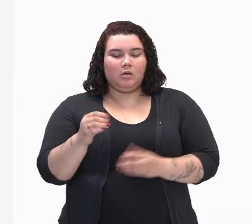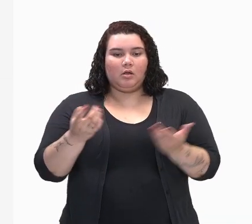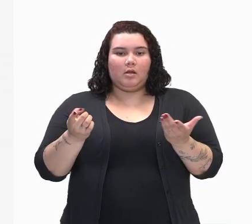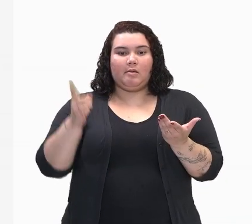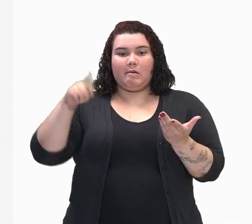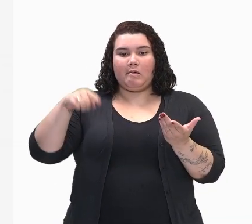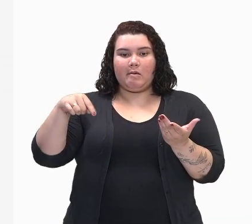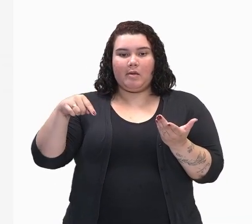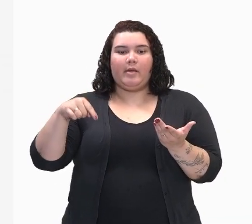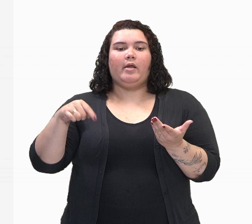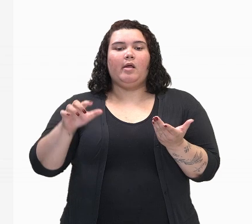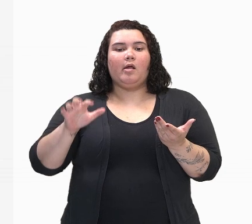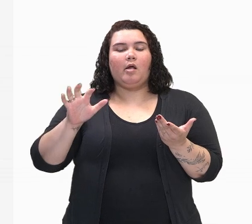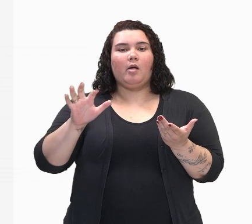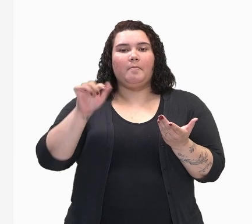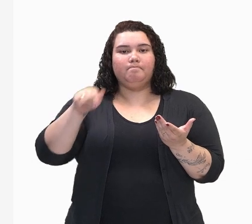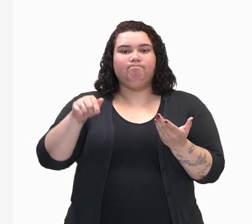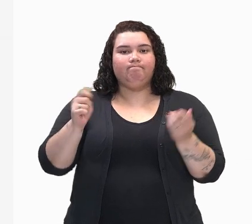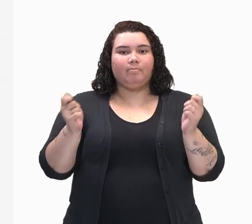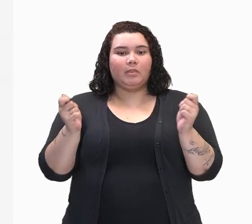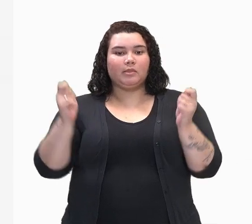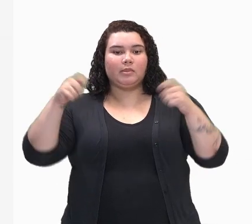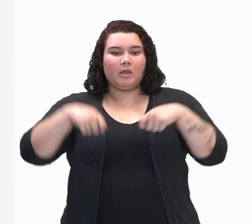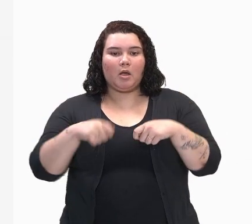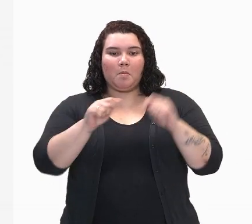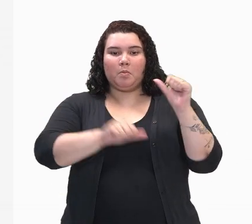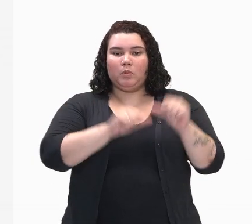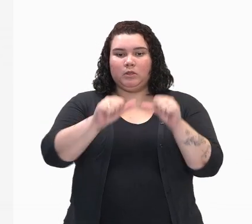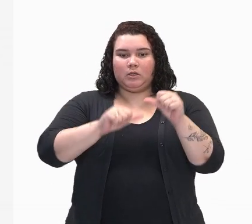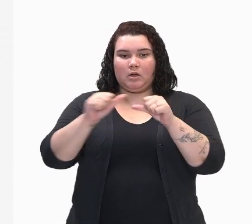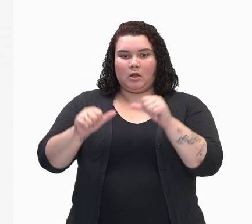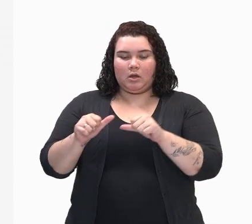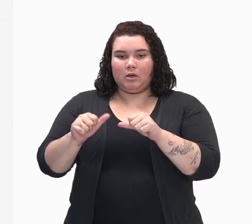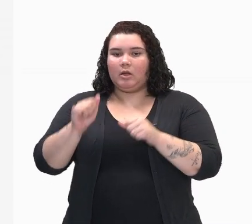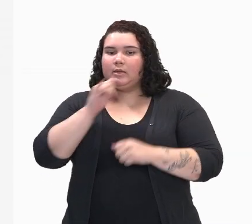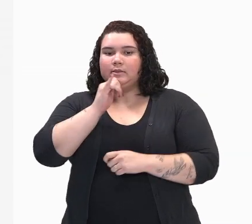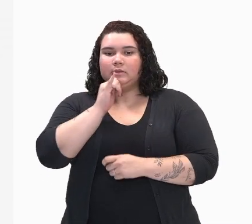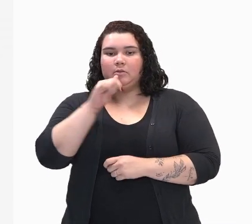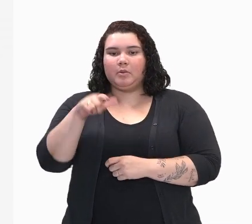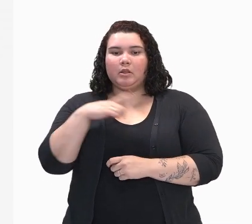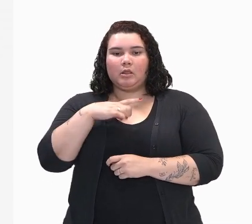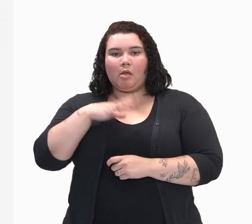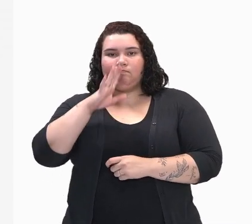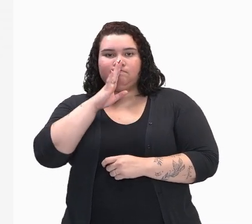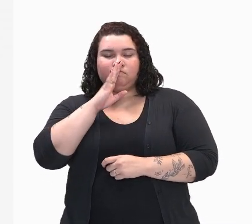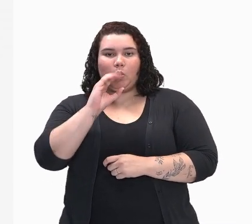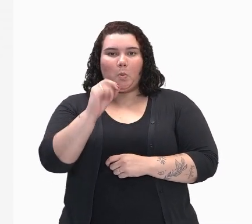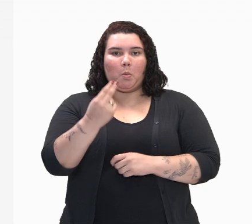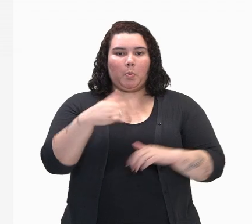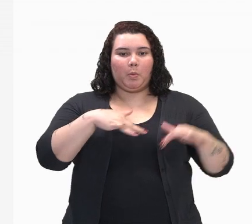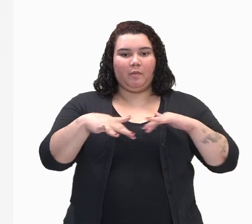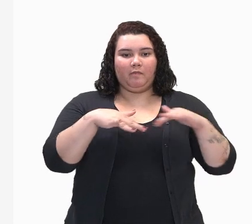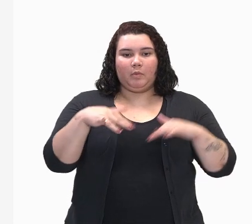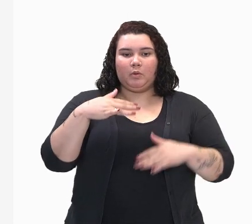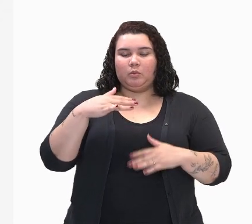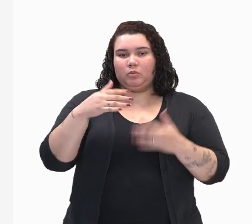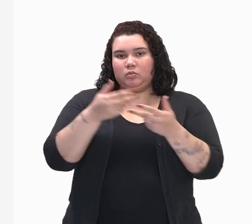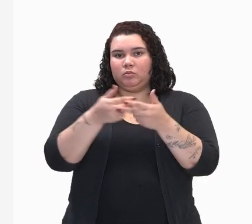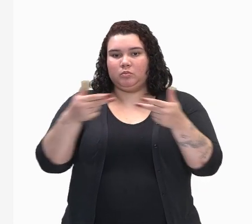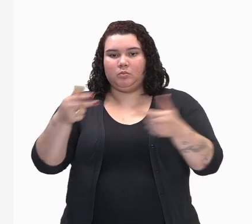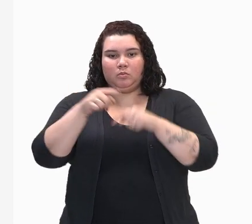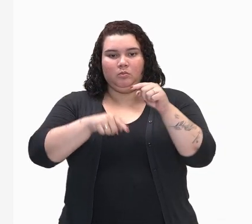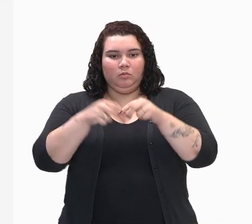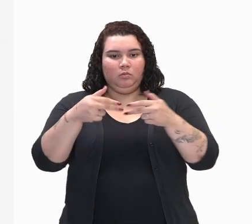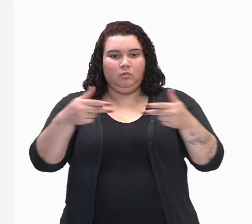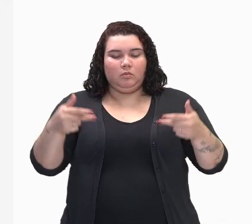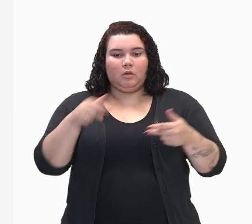é o agente causador de alterações no estado de repouso ou de movimento dos corpos. A unidade de